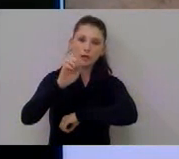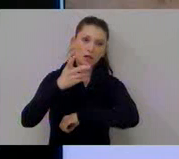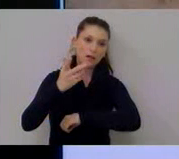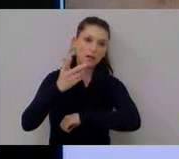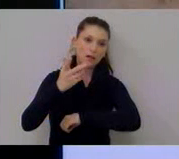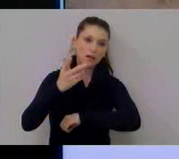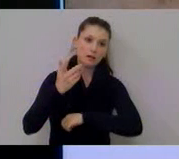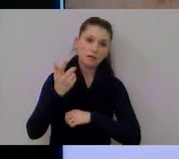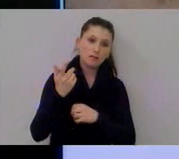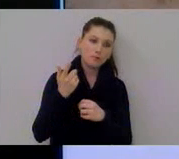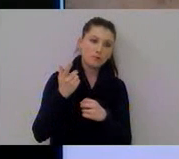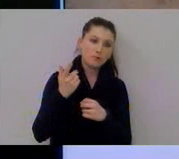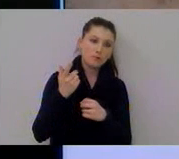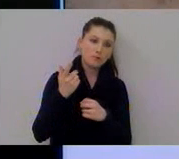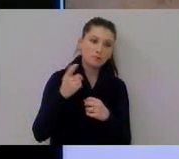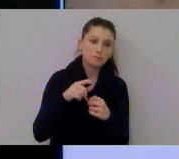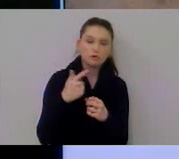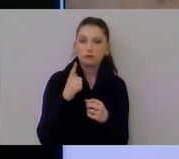necessitam